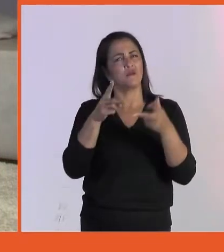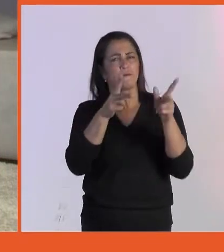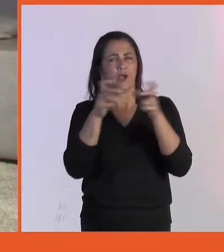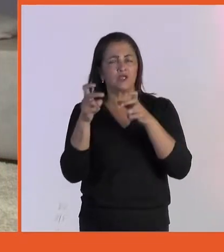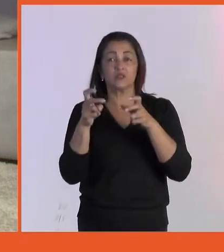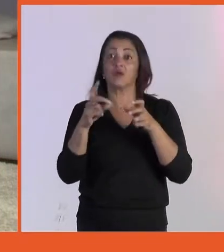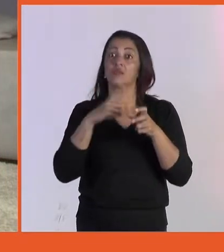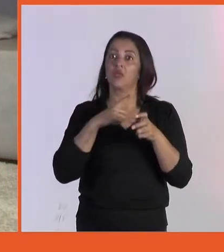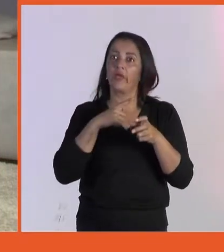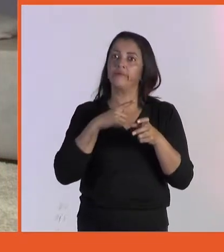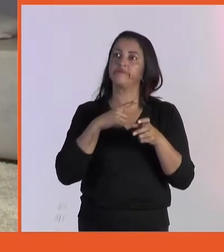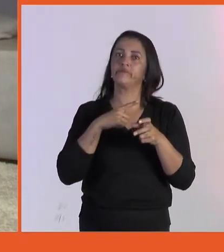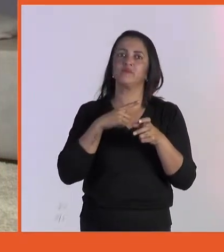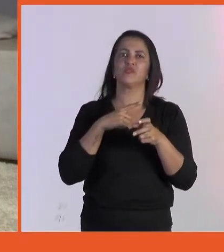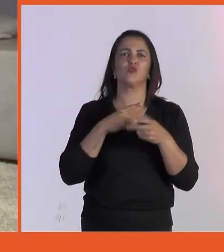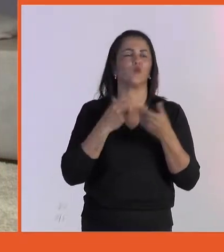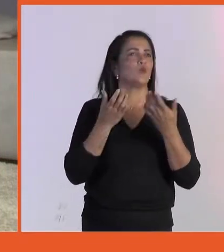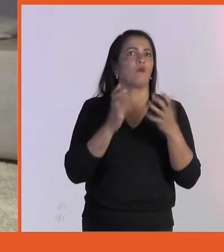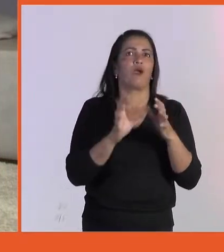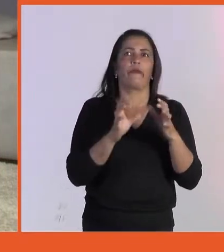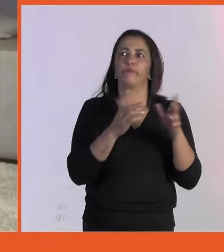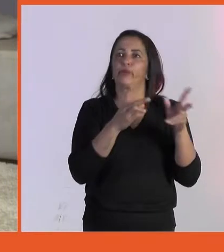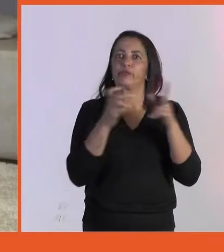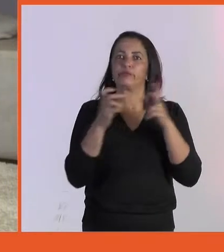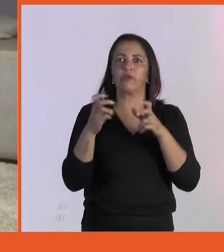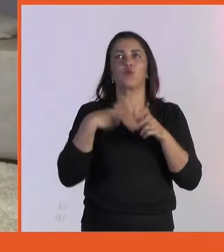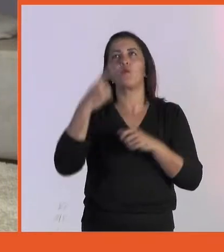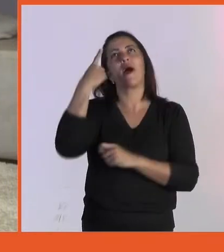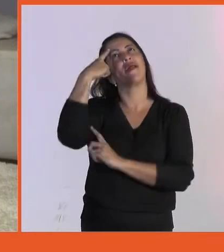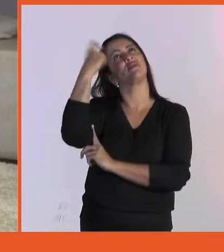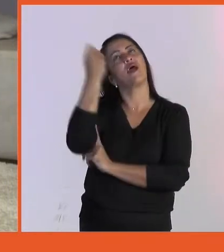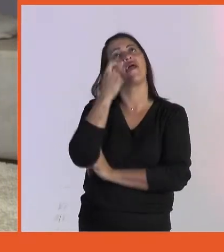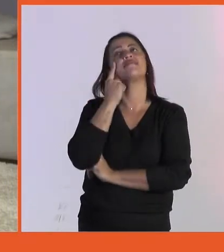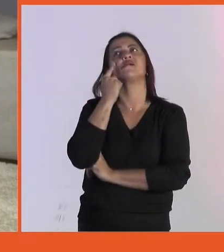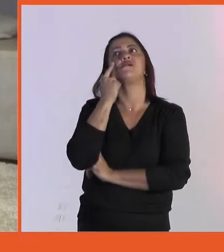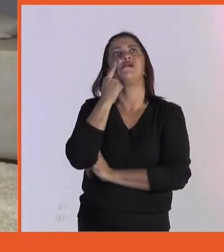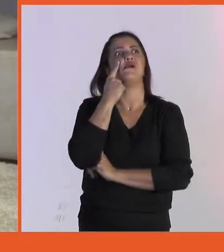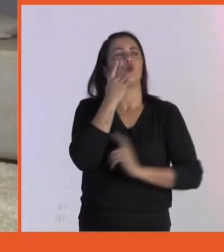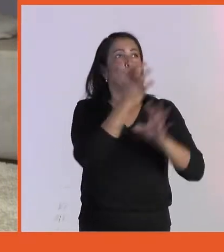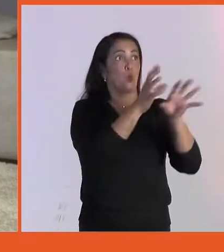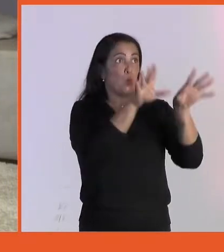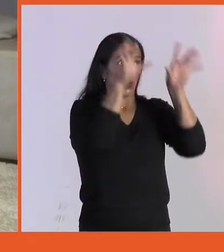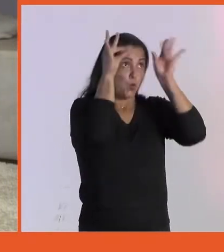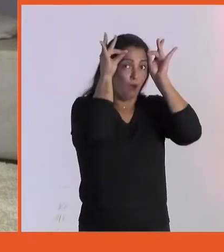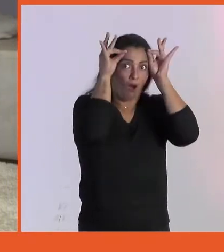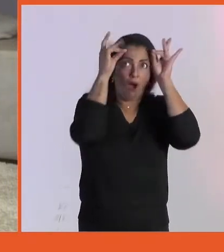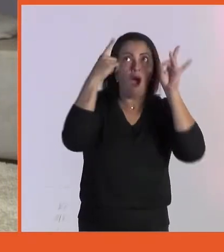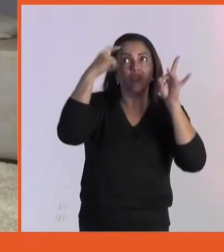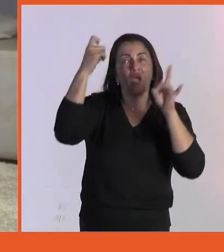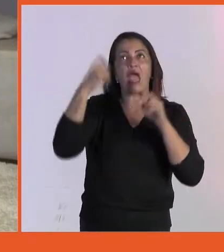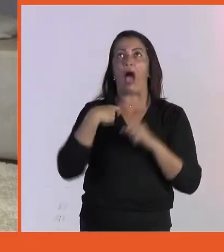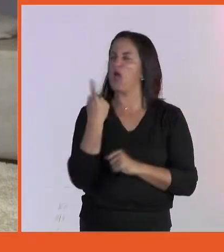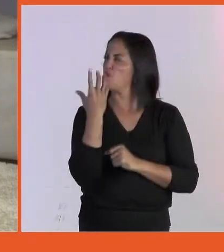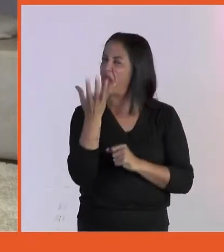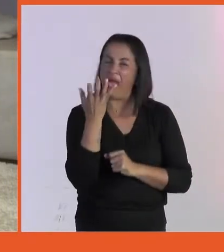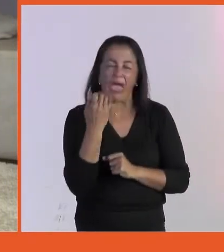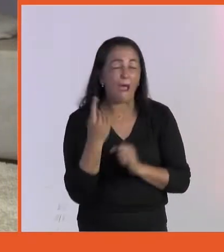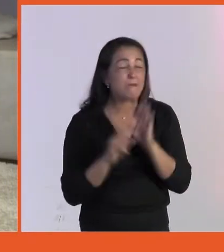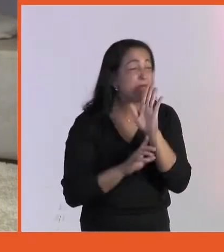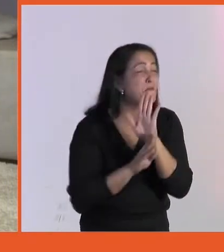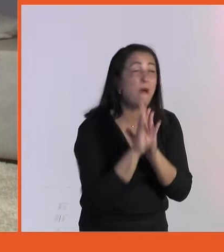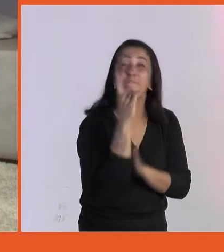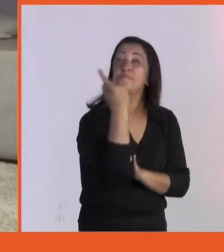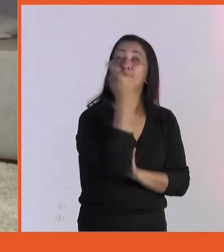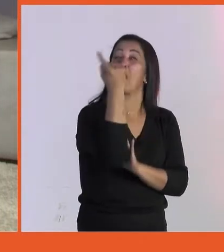e tem que desapegar é de uma ideia de inovação no conteúdo, de querer ser aquele que reinventa a roda.